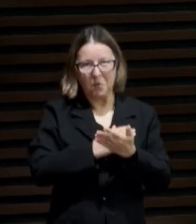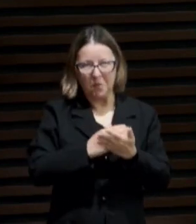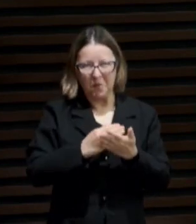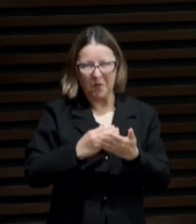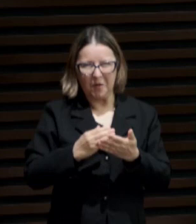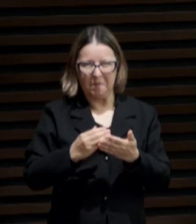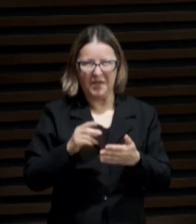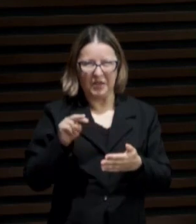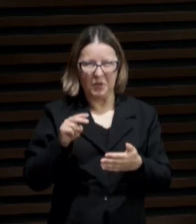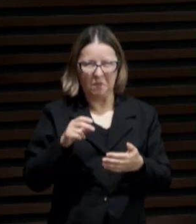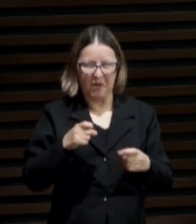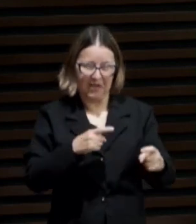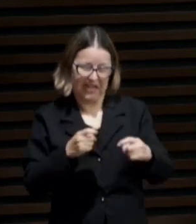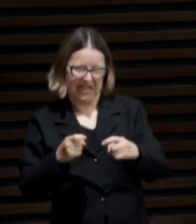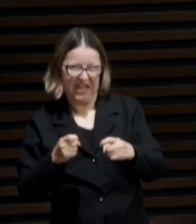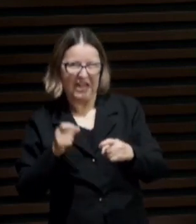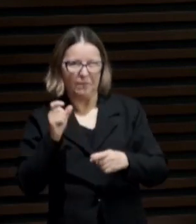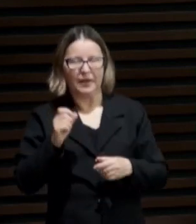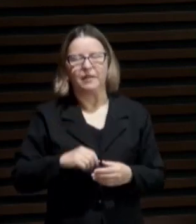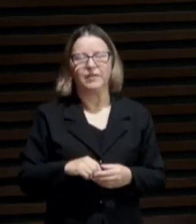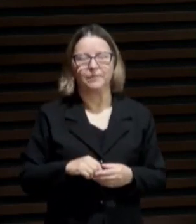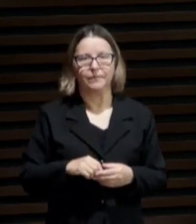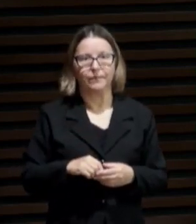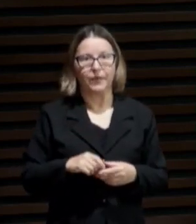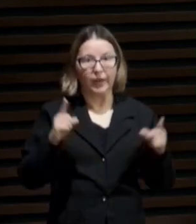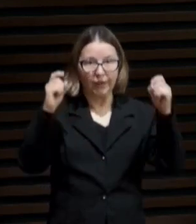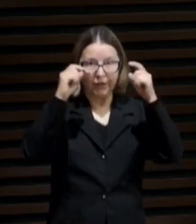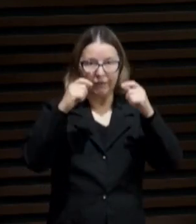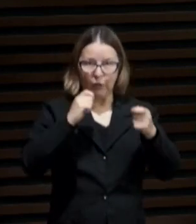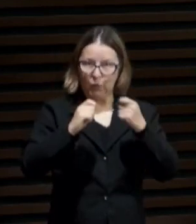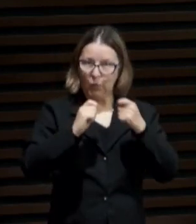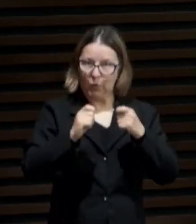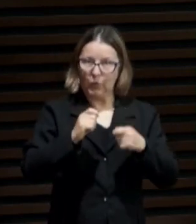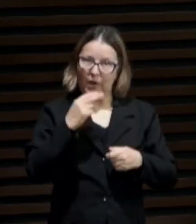tão pequeno, a língua. Esse assunto, meus